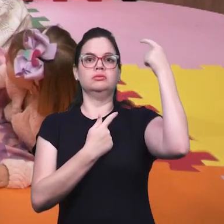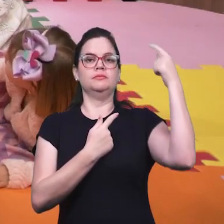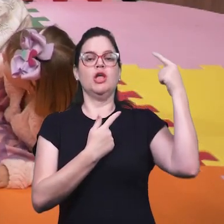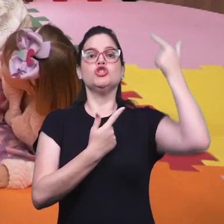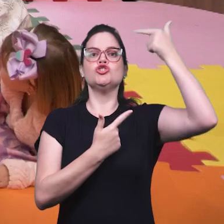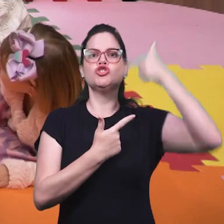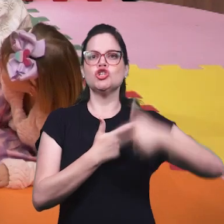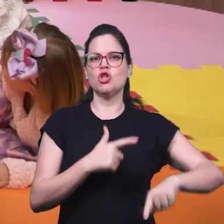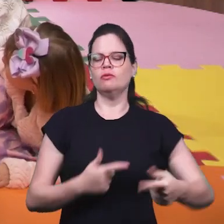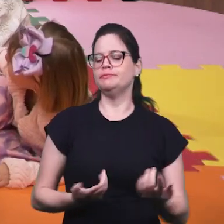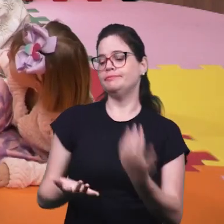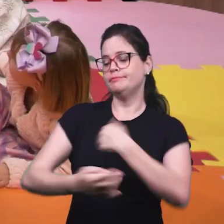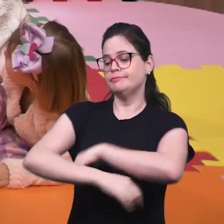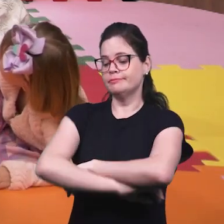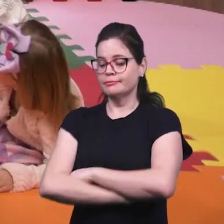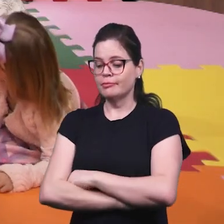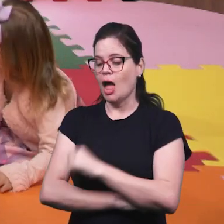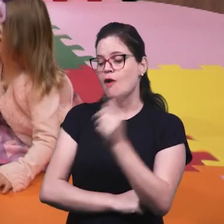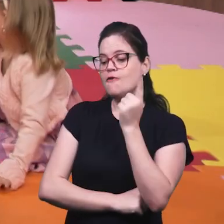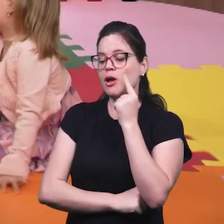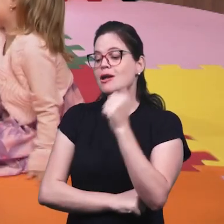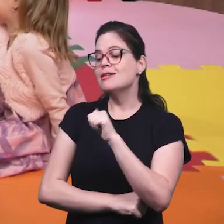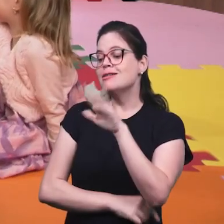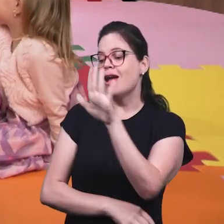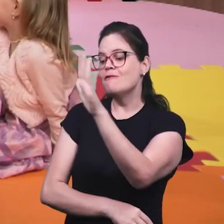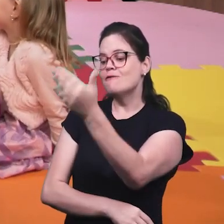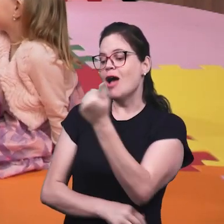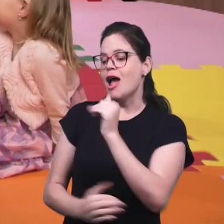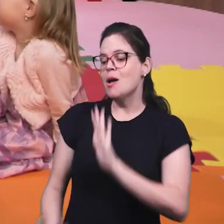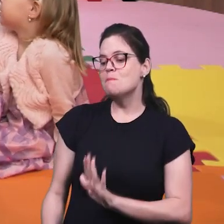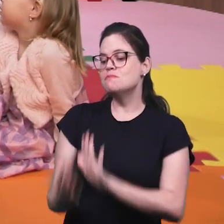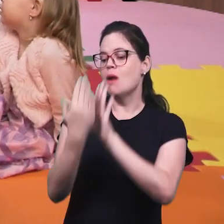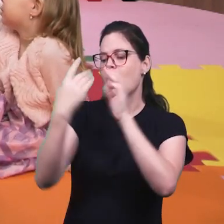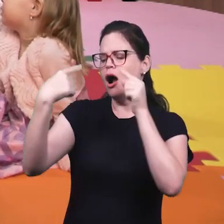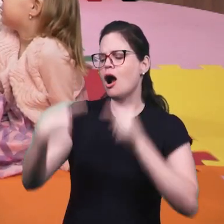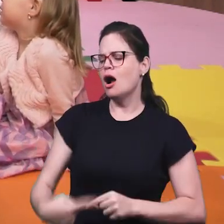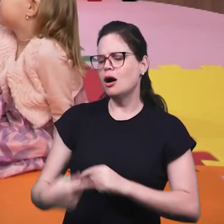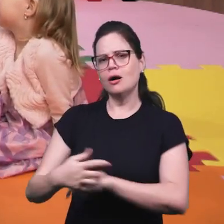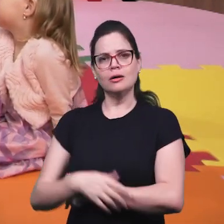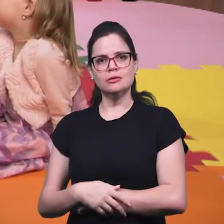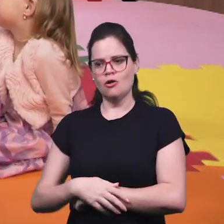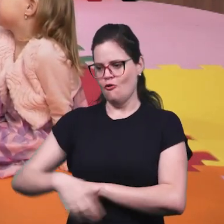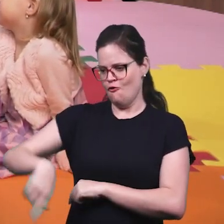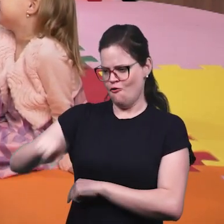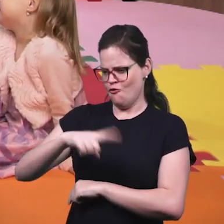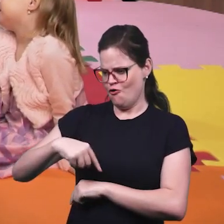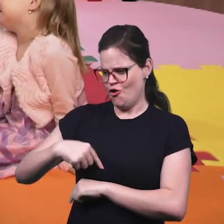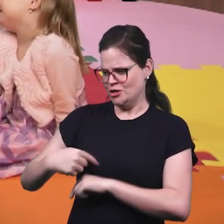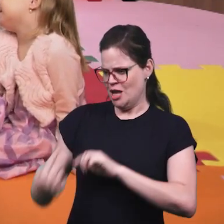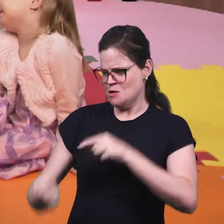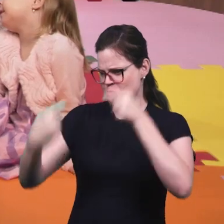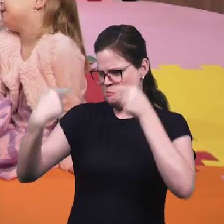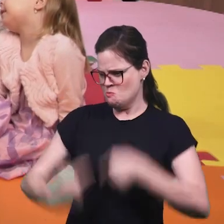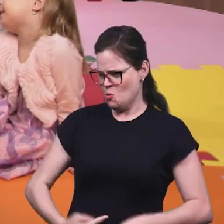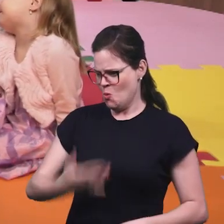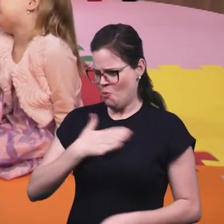novo perante o exército de Israel. E ele de novo falou: ninguém vai lutar contra mim, não.